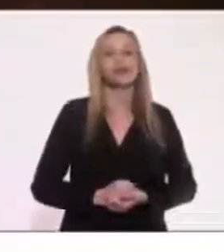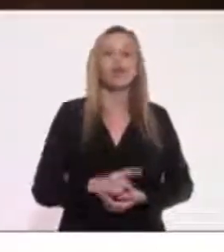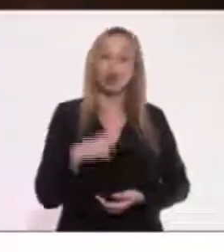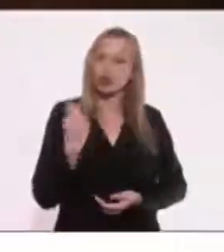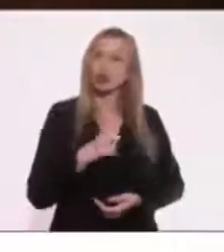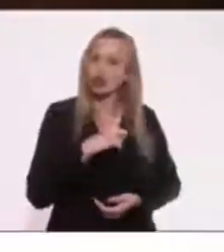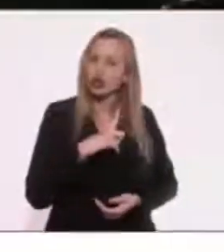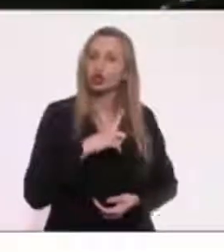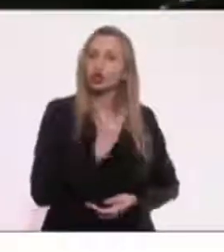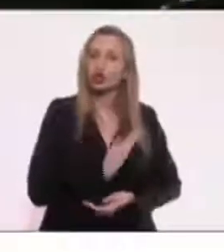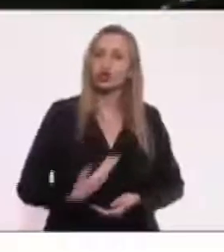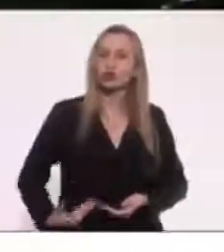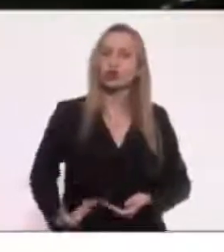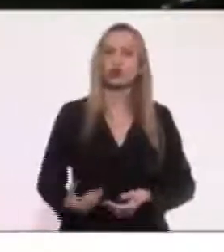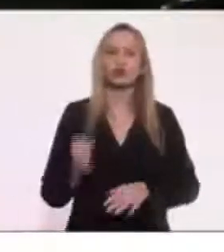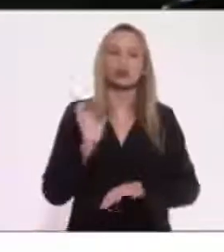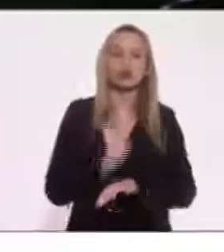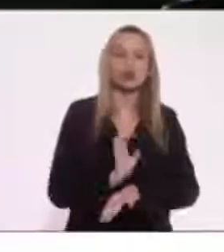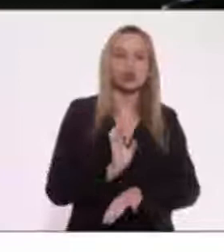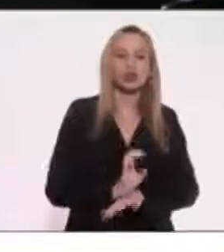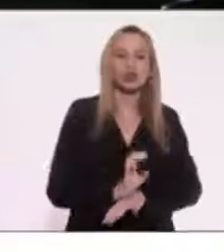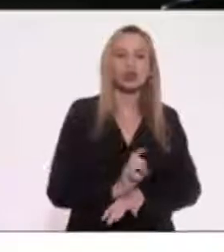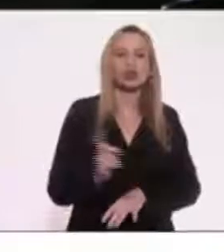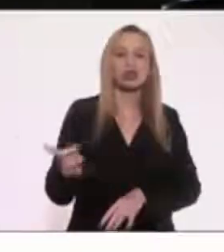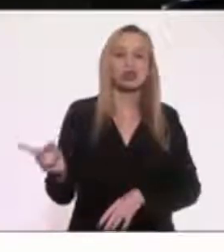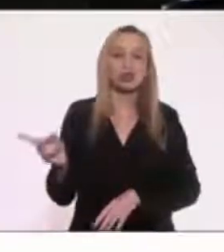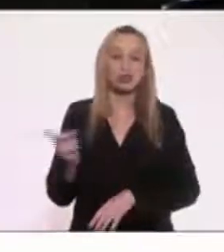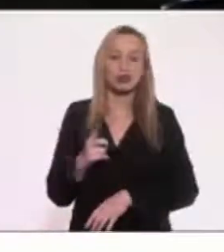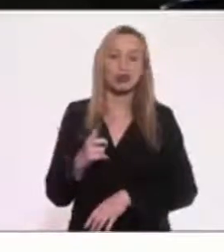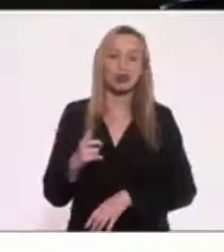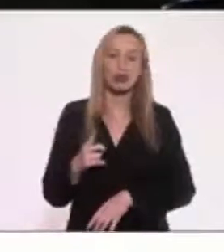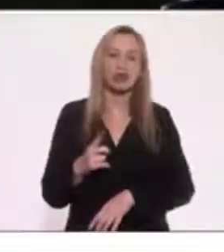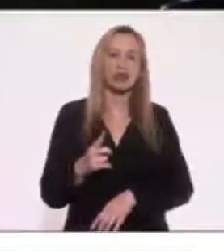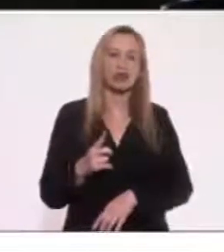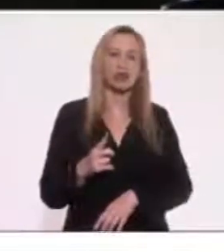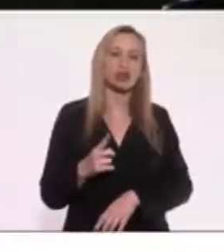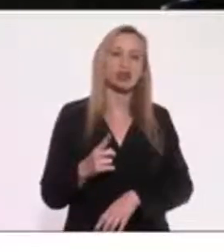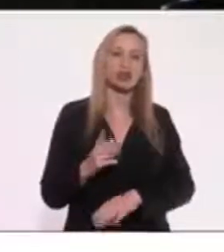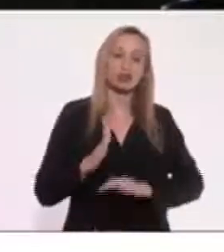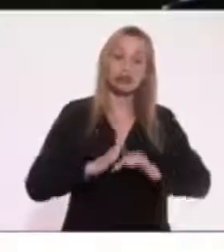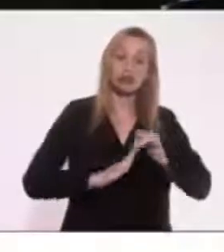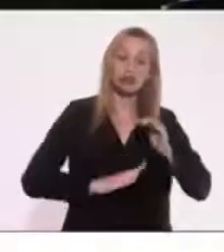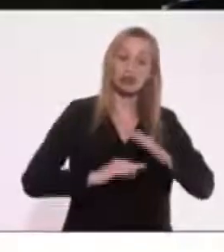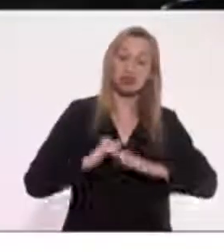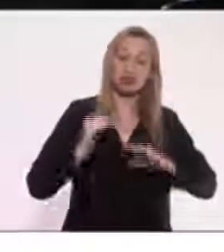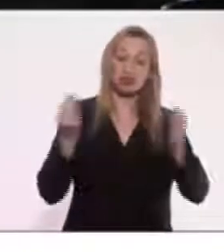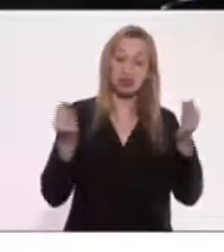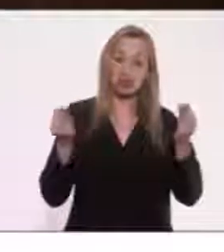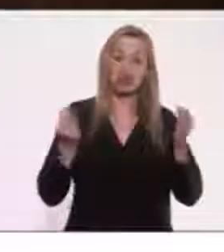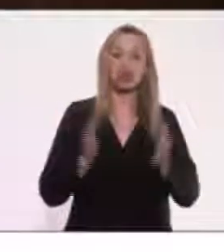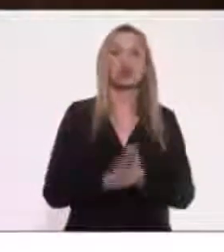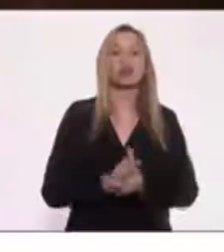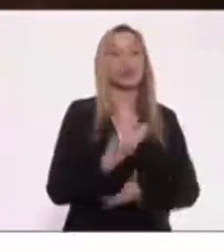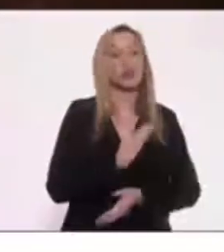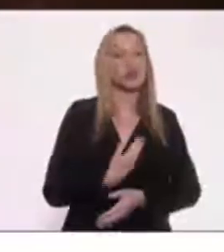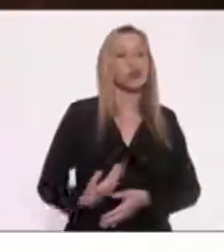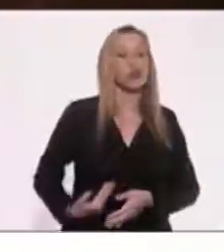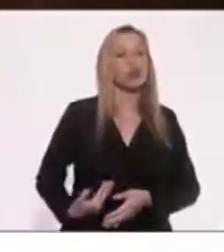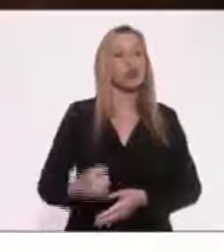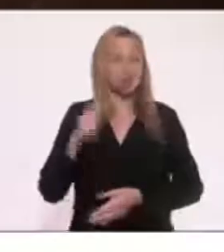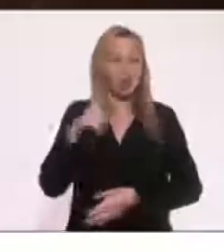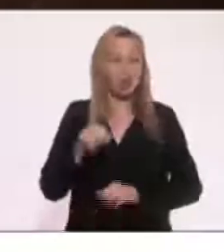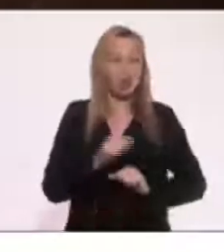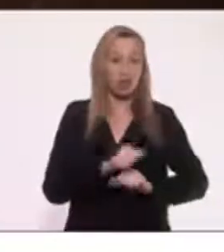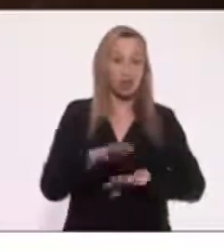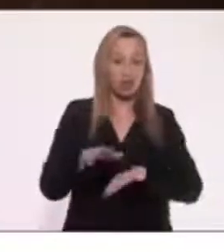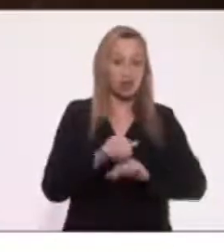um governador do Estado que vem de uma carreira exemplar, um governador que foi, que é militar